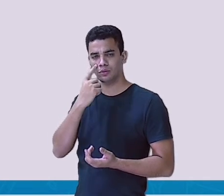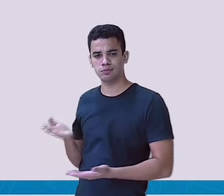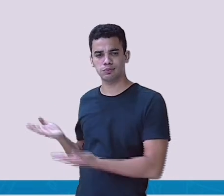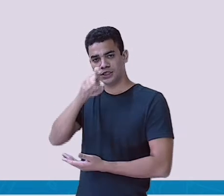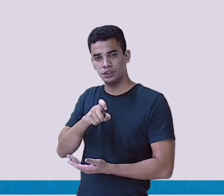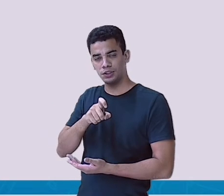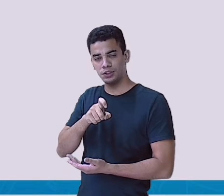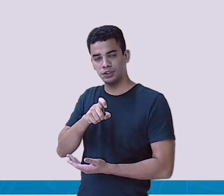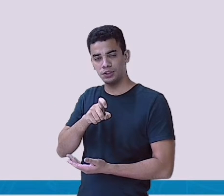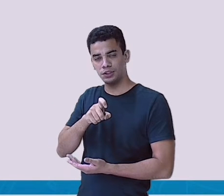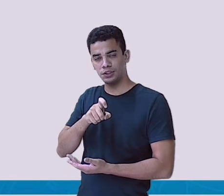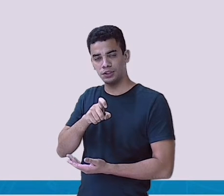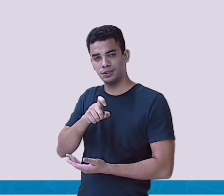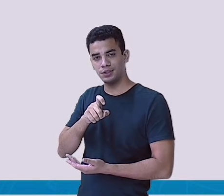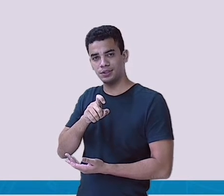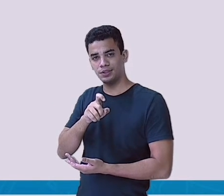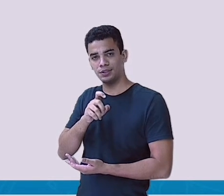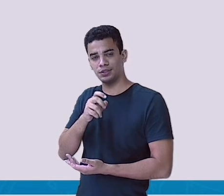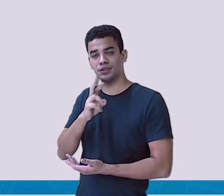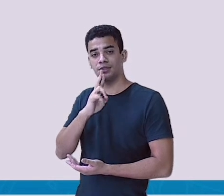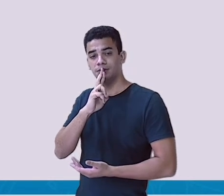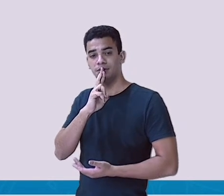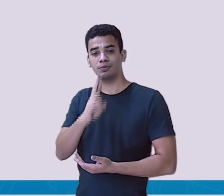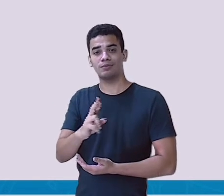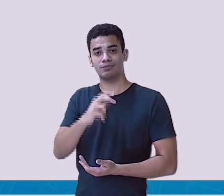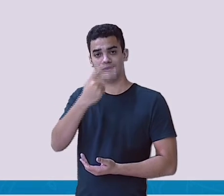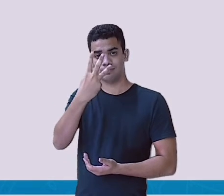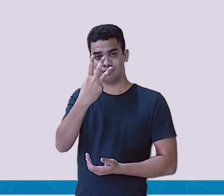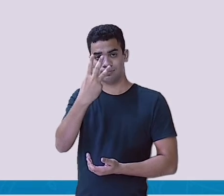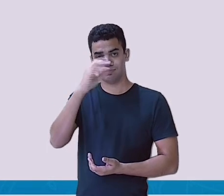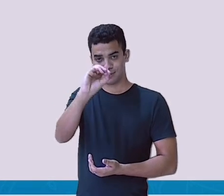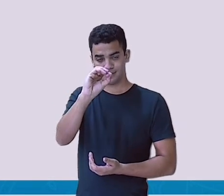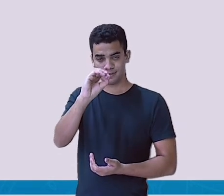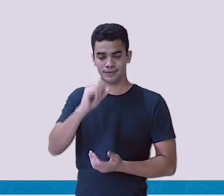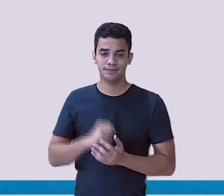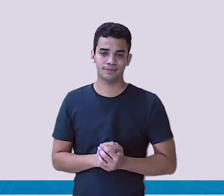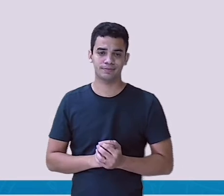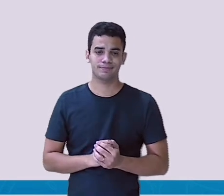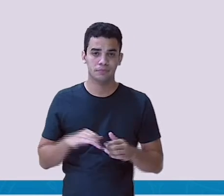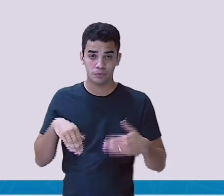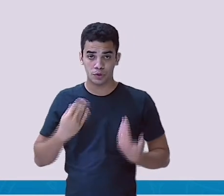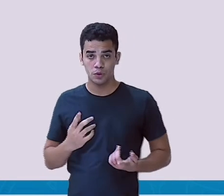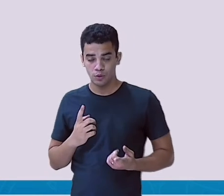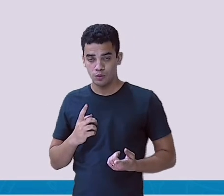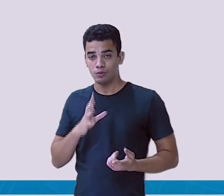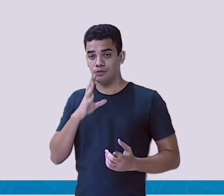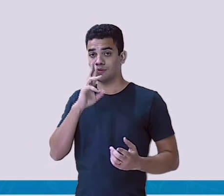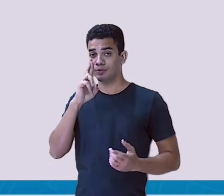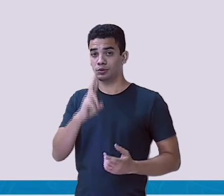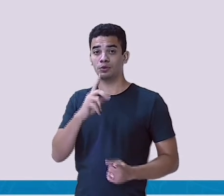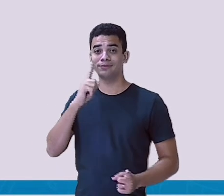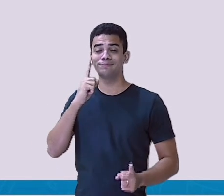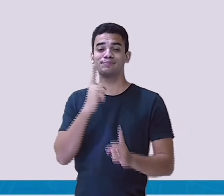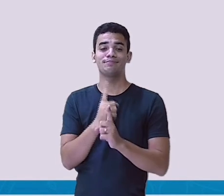X vai ser igual a 30. Então, eu achei que este pedacinho aqui é 30.